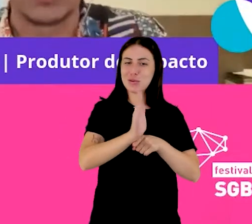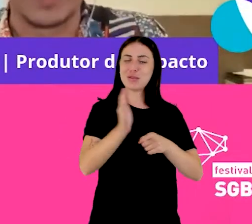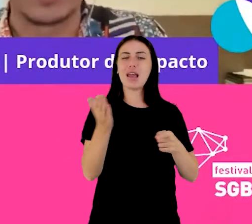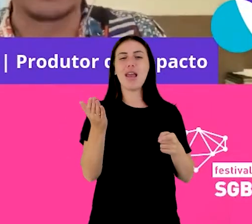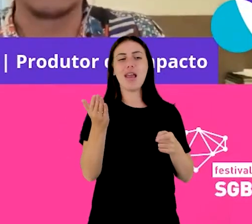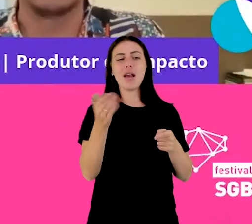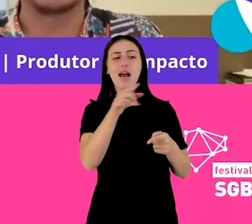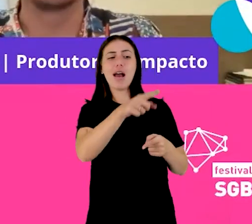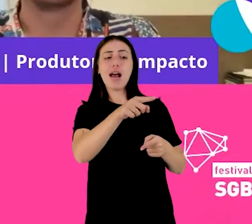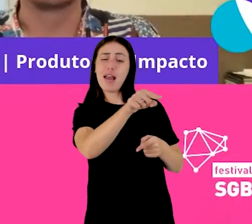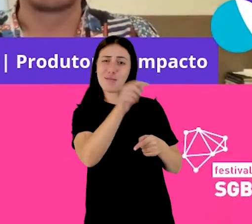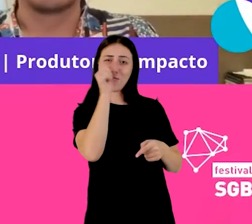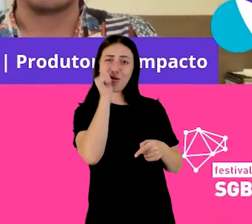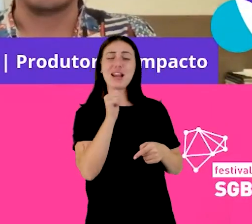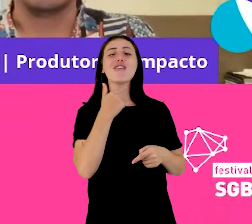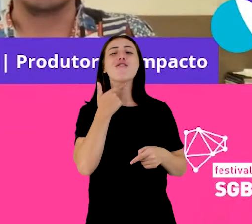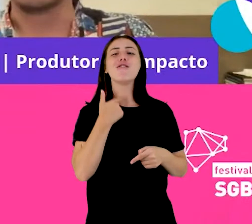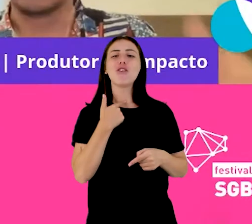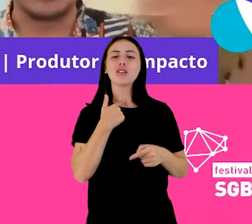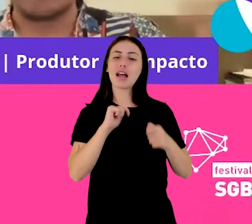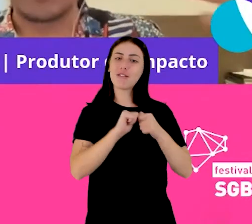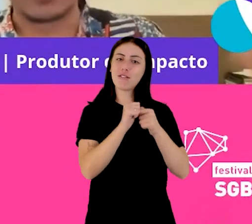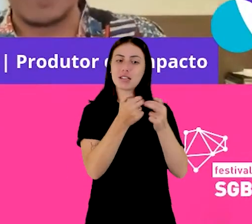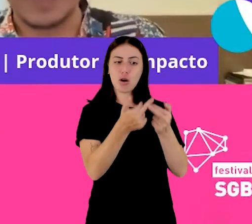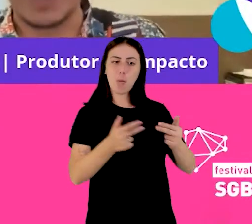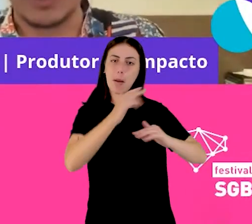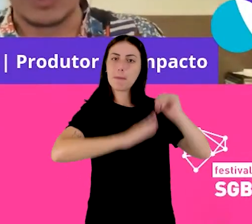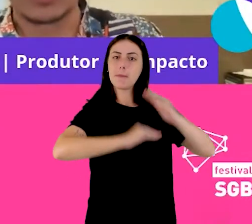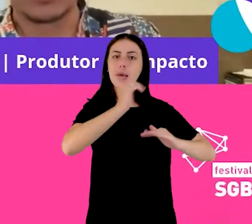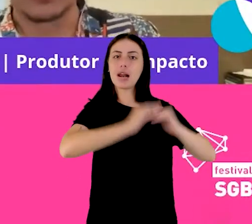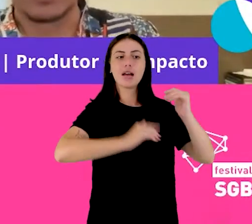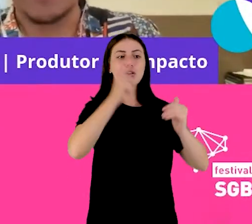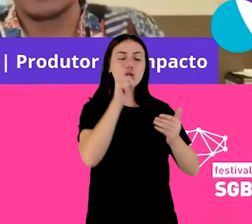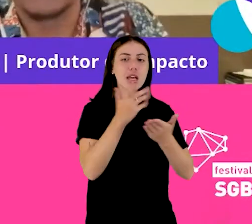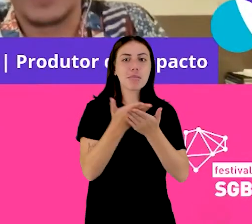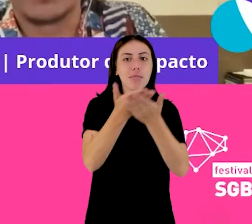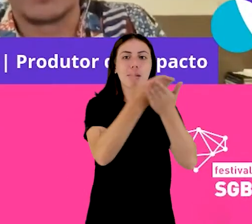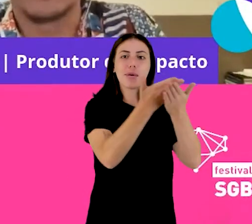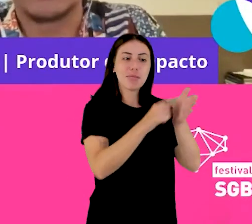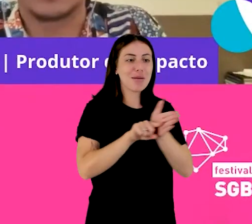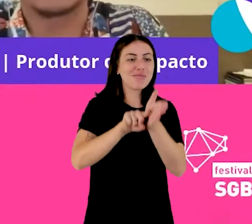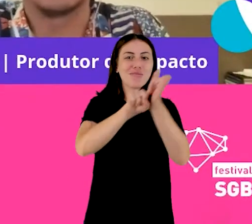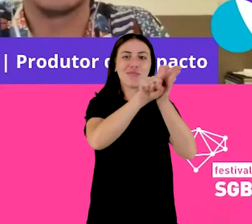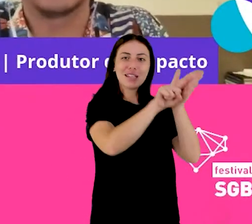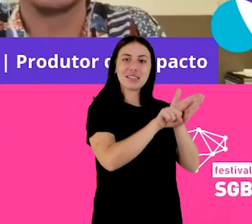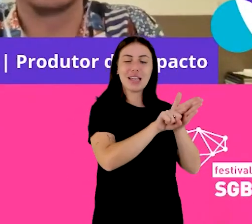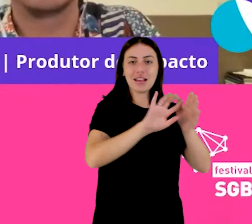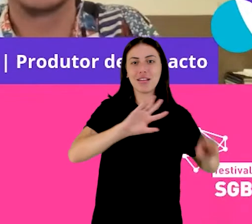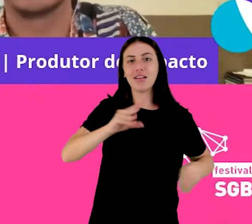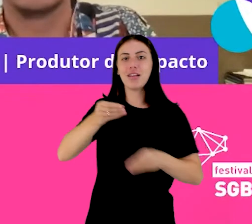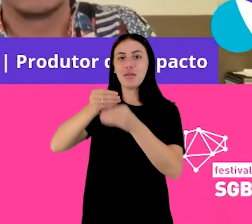por estudo mesmo, né, por estar numa tese. Mas não chegou nem a conseguir pensar muito no assunto, e de repente o filho veio com a questão de que